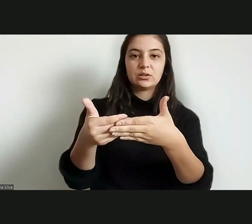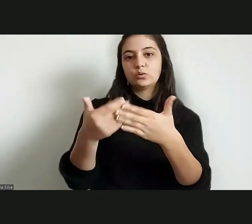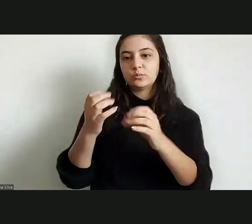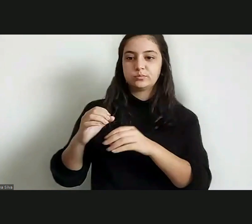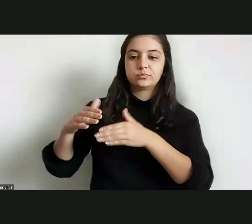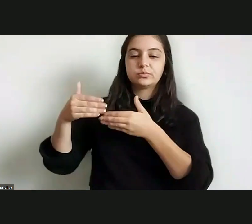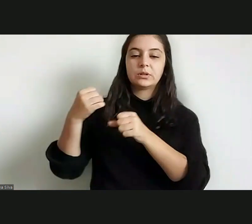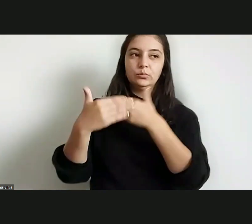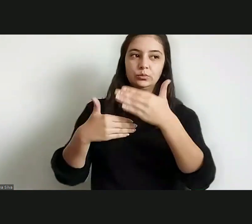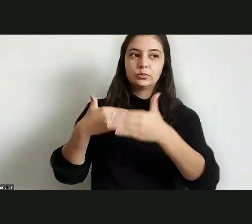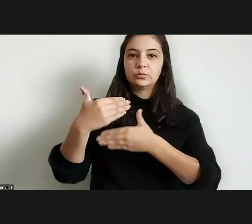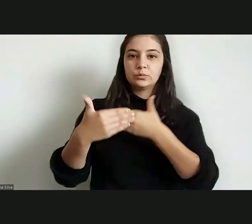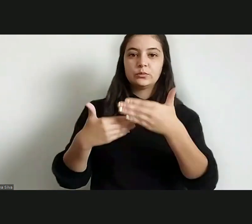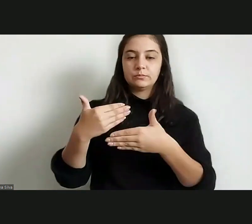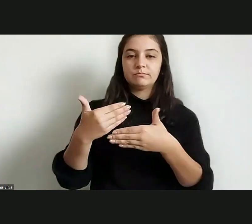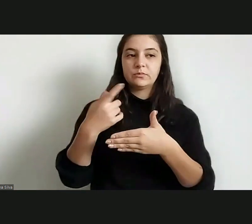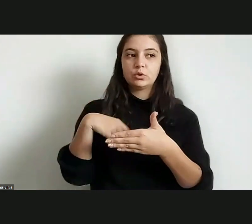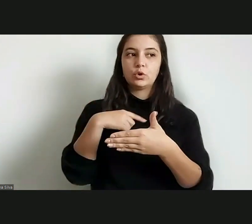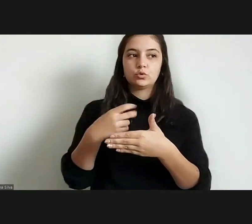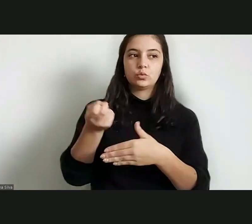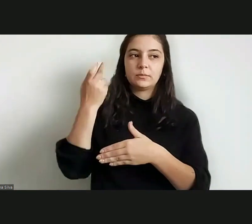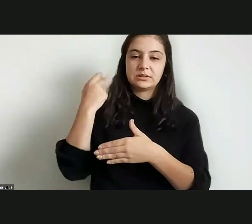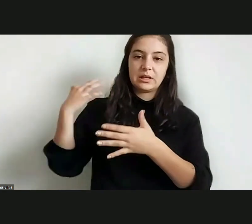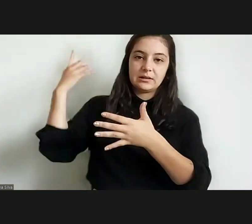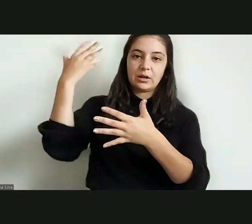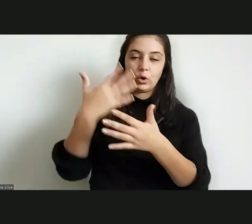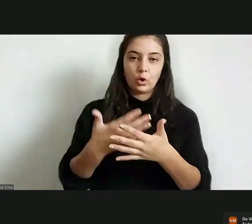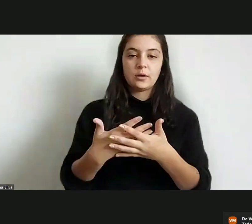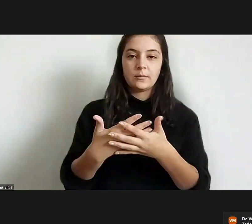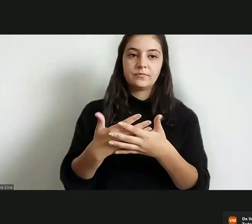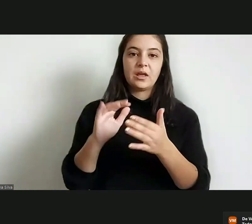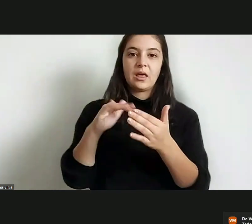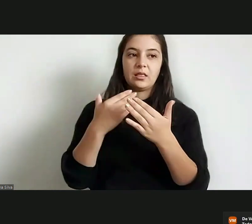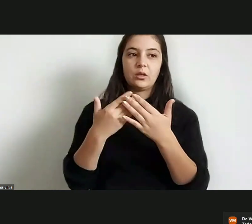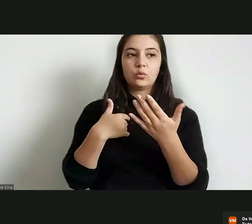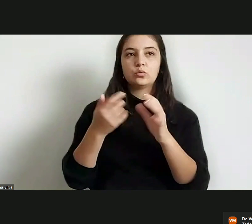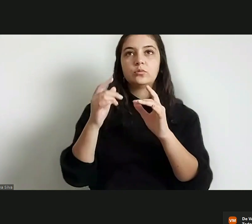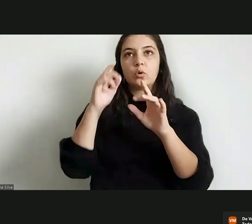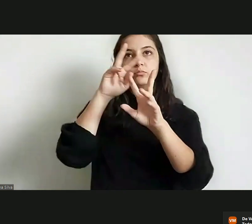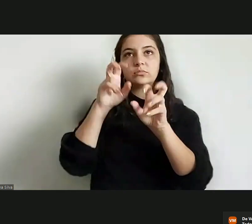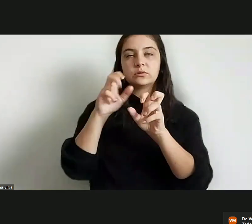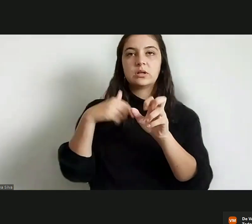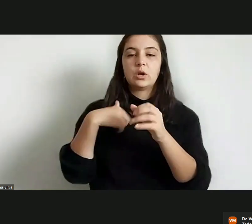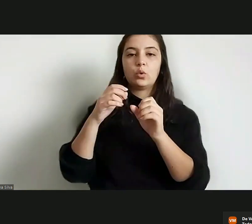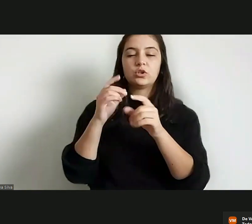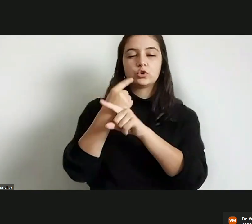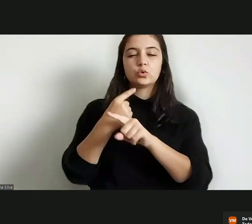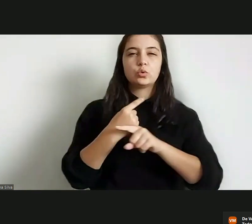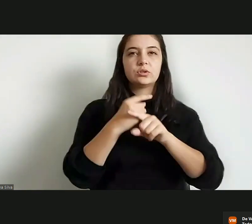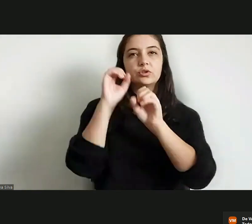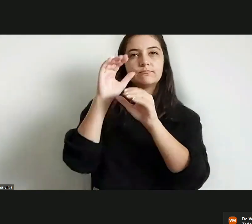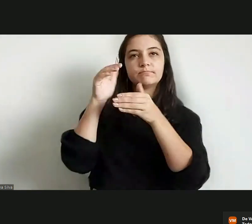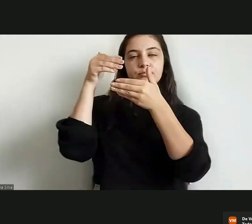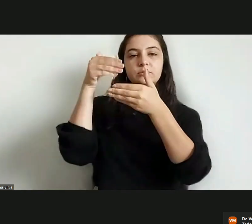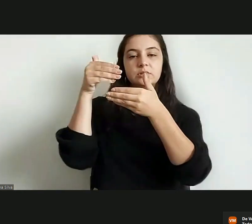webinars que tivemos durante o ano passado e que foi subordinado ao tema Os Princípios Fundamentais da Administração Pública. Nesse